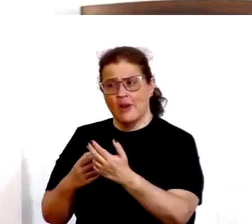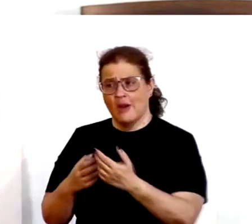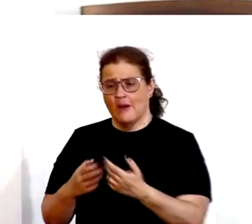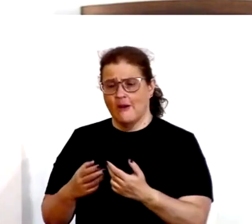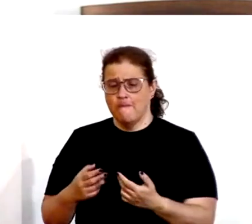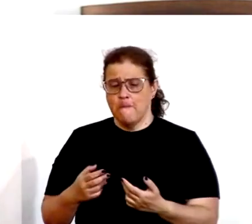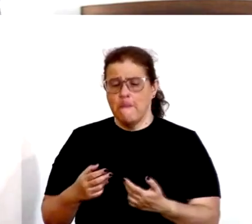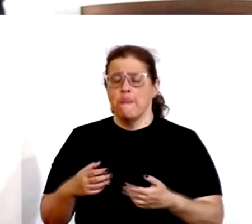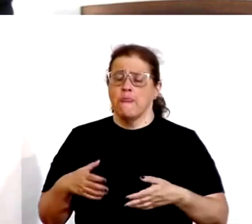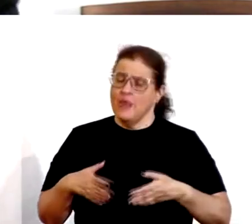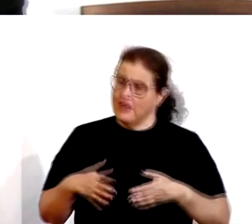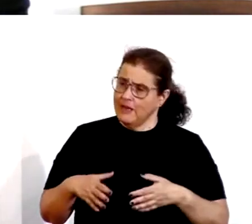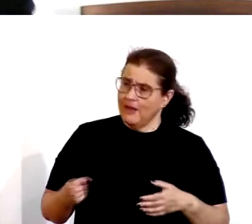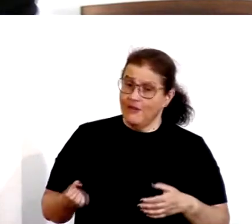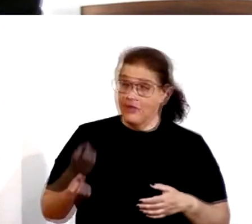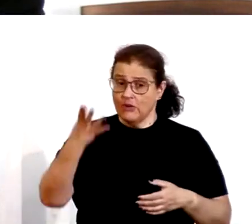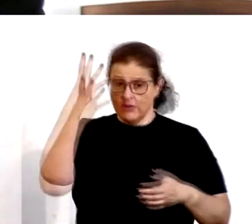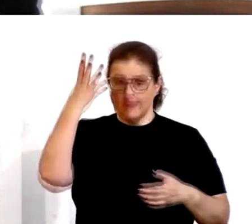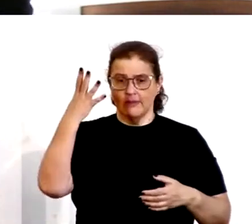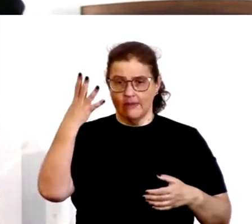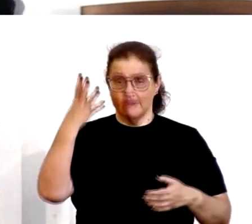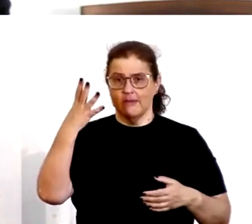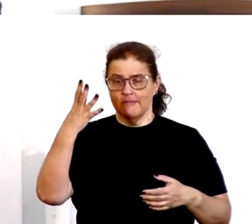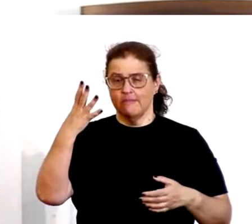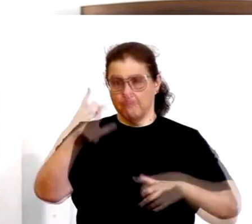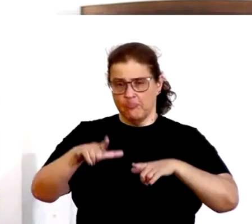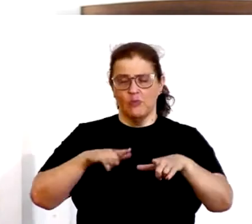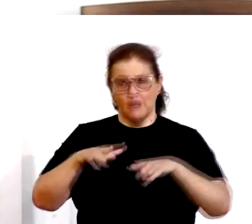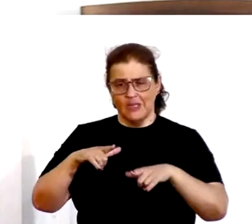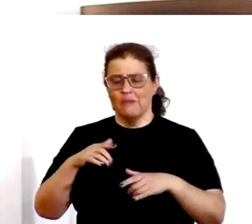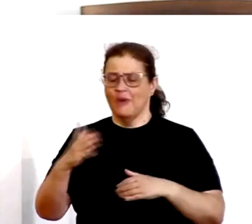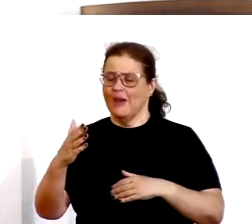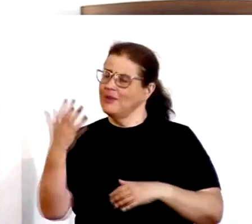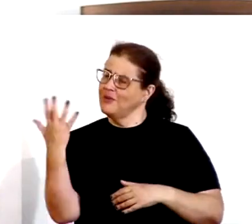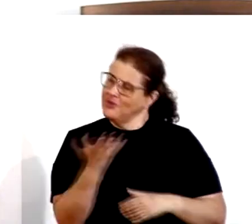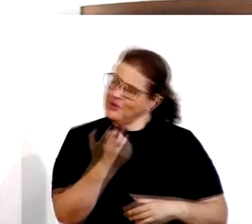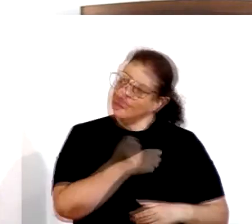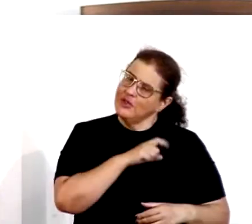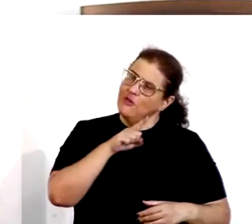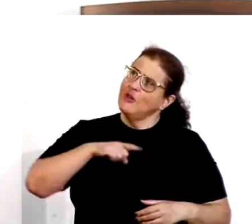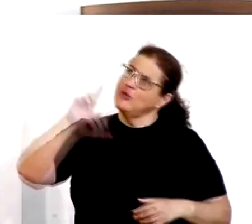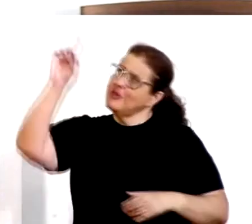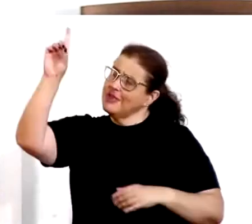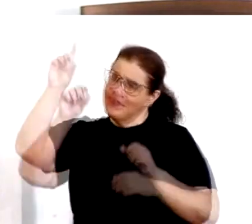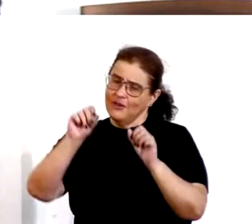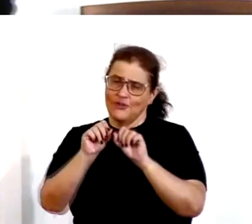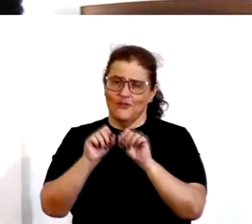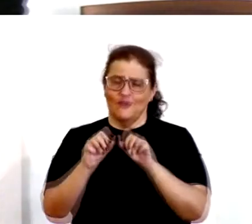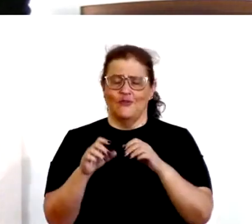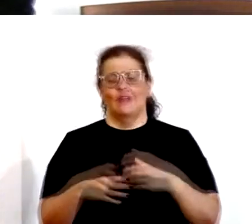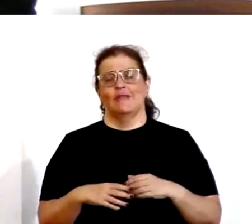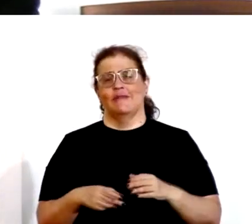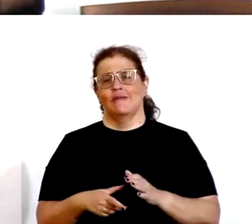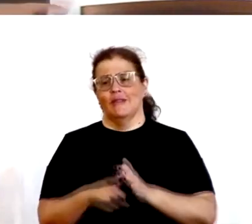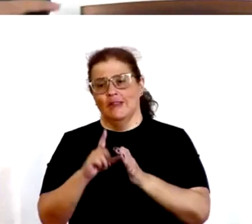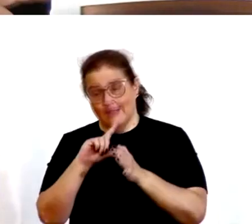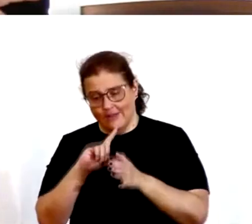por Deus é consumada através do seu Filho, que vem para remir os